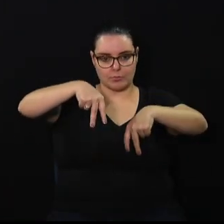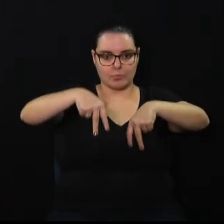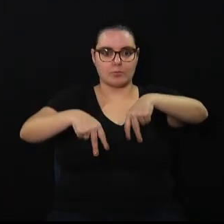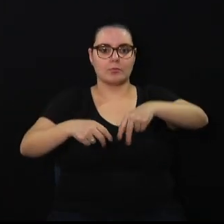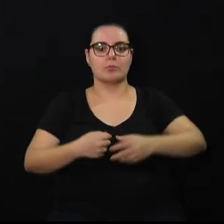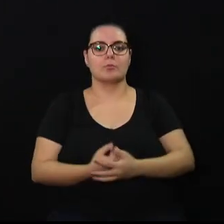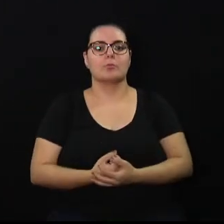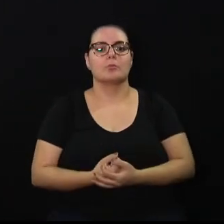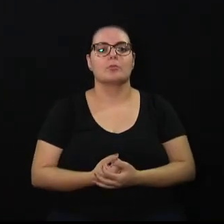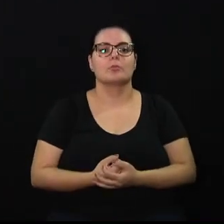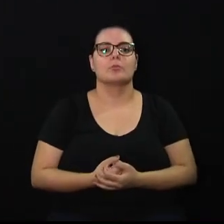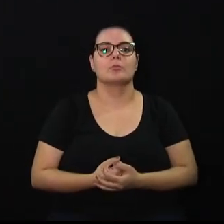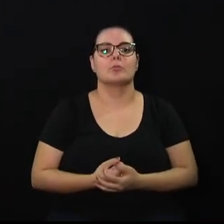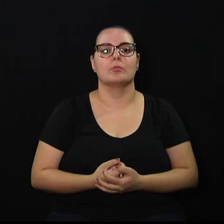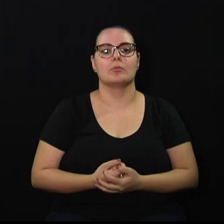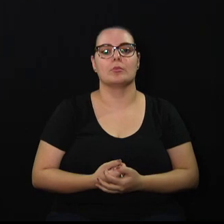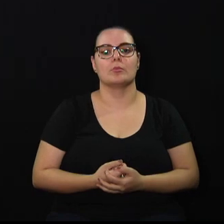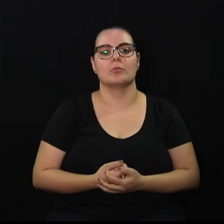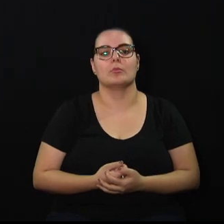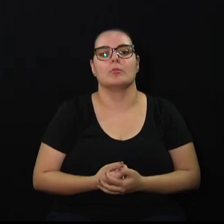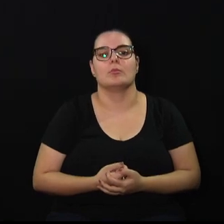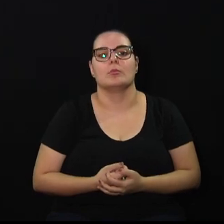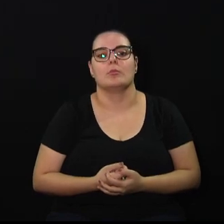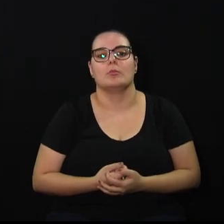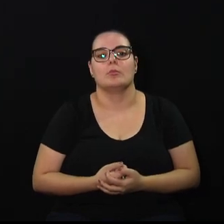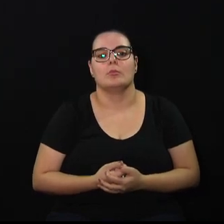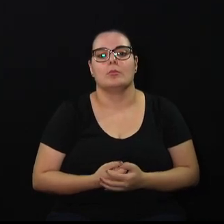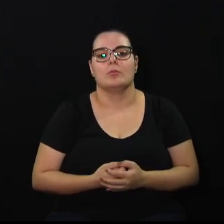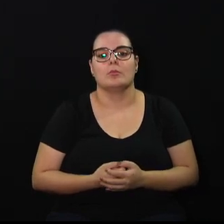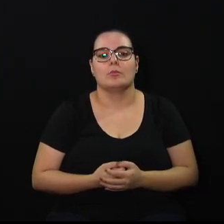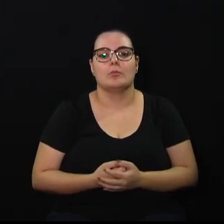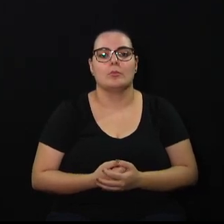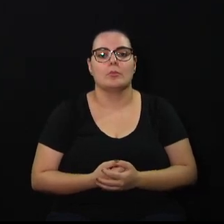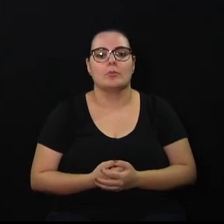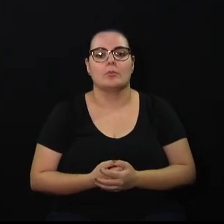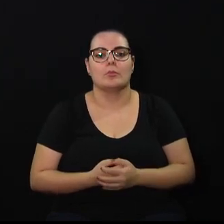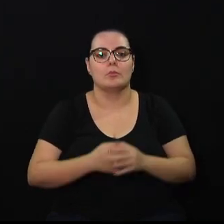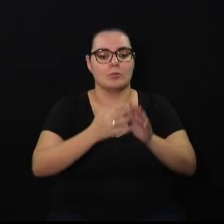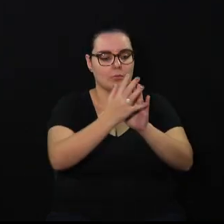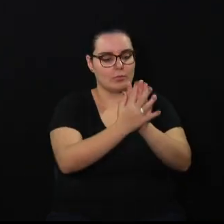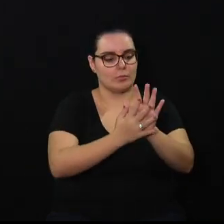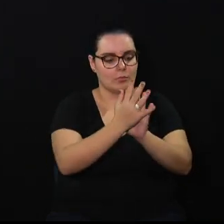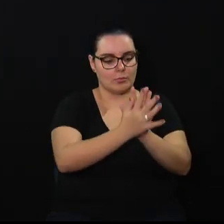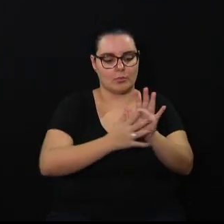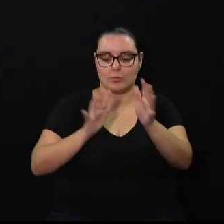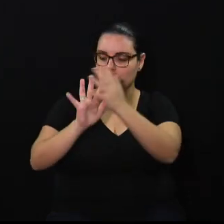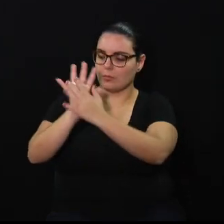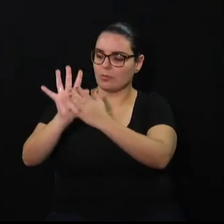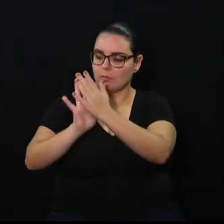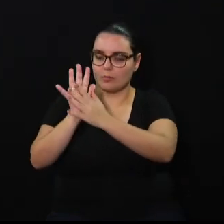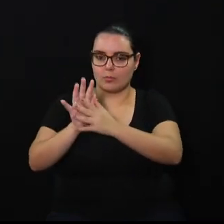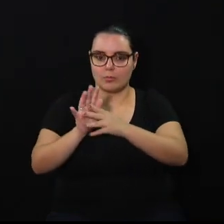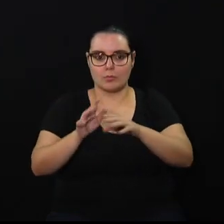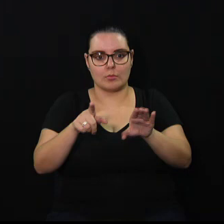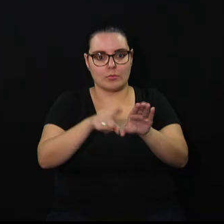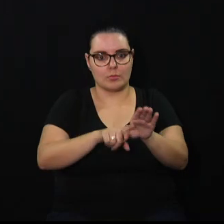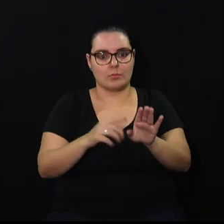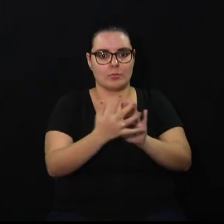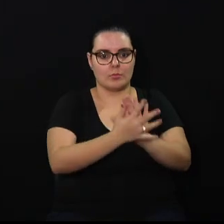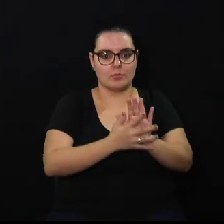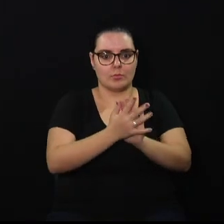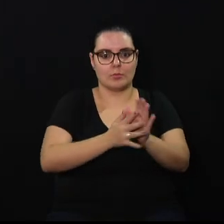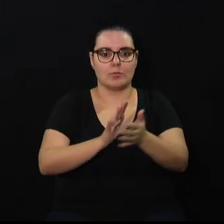da escovação com movimentos rápidos ou lentos lentos membros superiores e inferiores das articulações uma compressão vinha